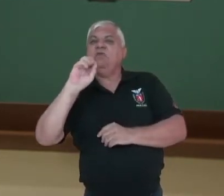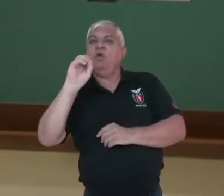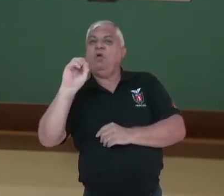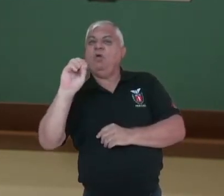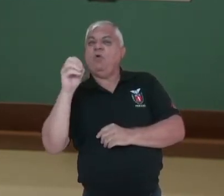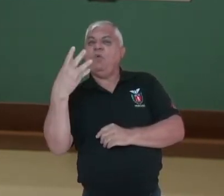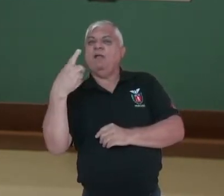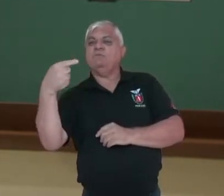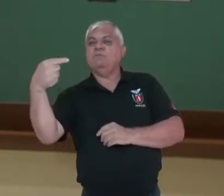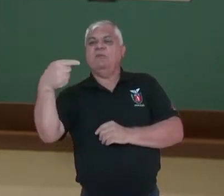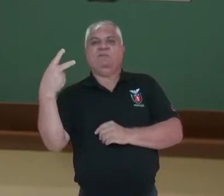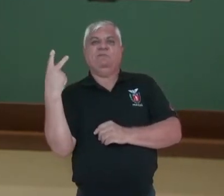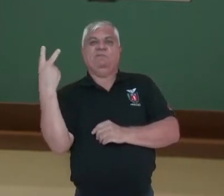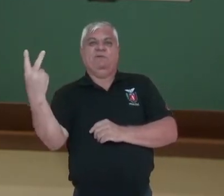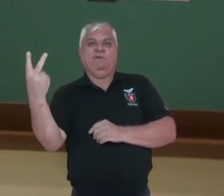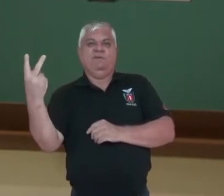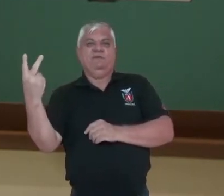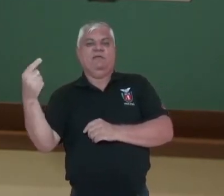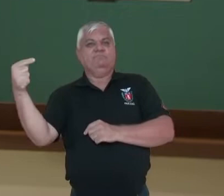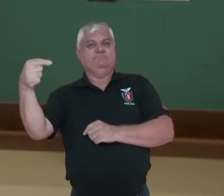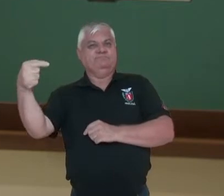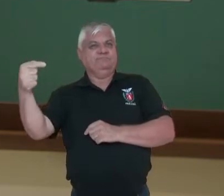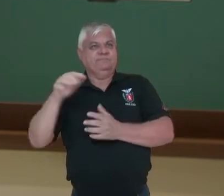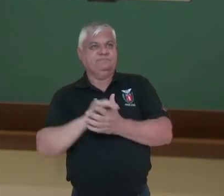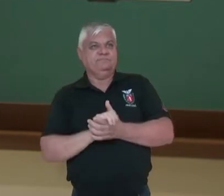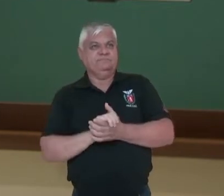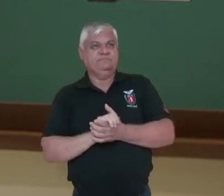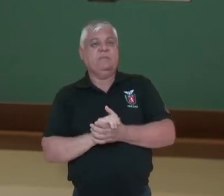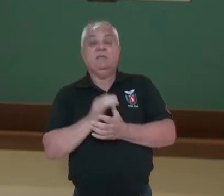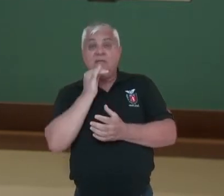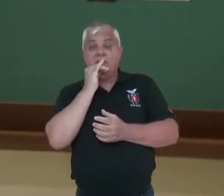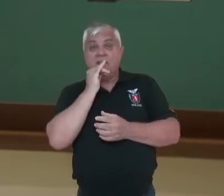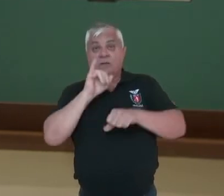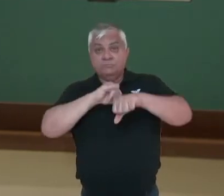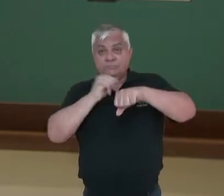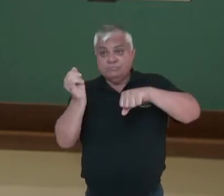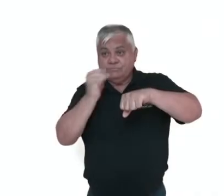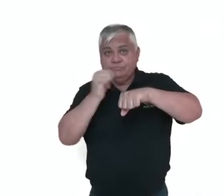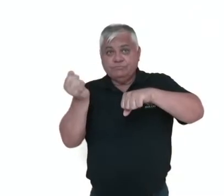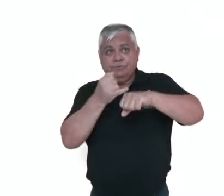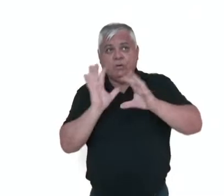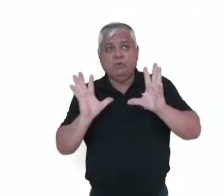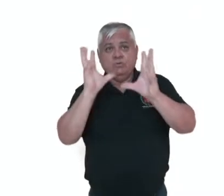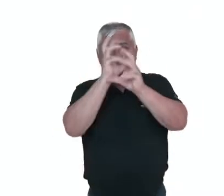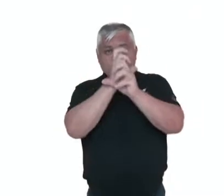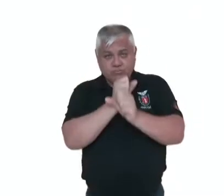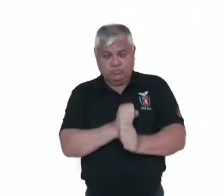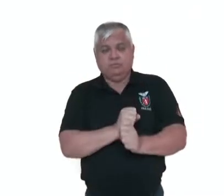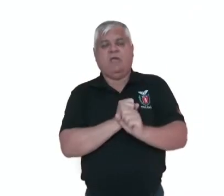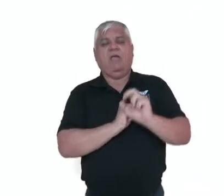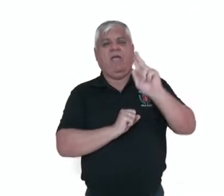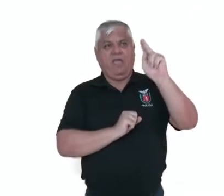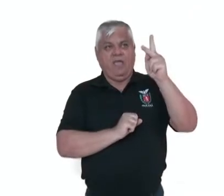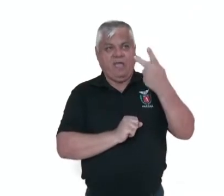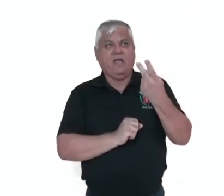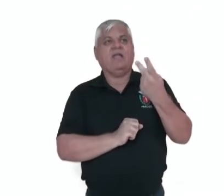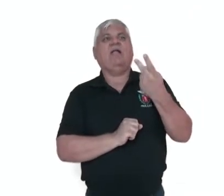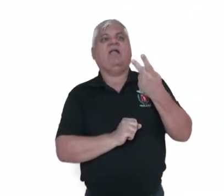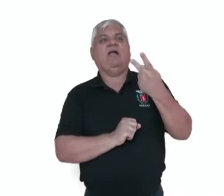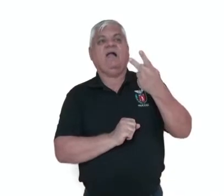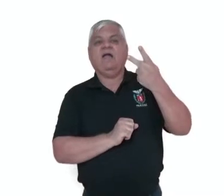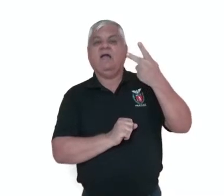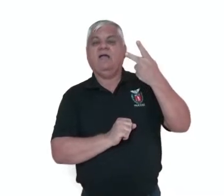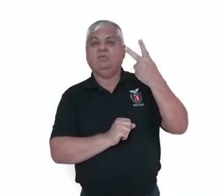SO4-2, como seu íon negativo. E aí a ionização total, vai ser a junção aqui, a soma da primeira e da